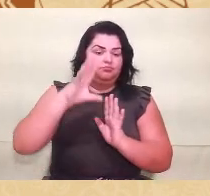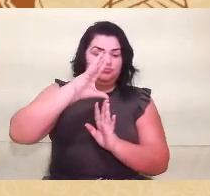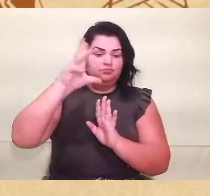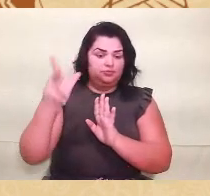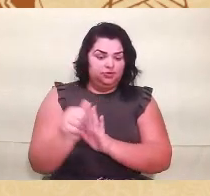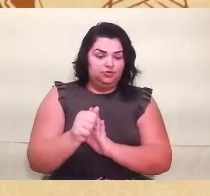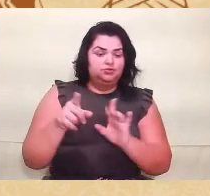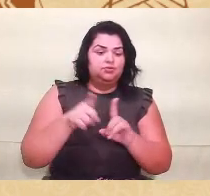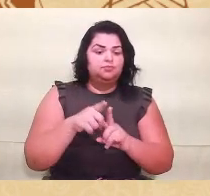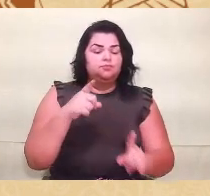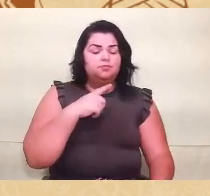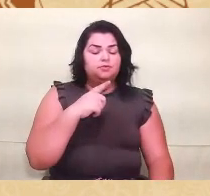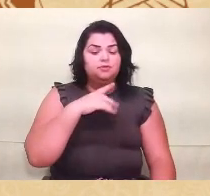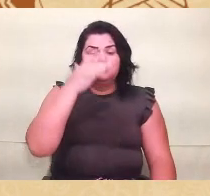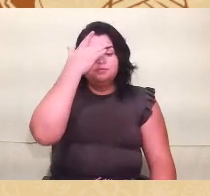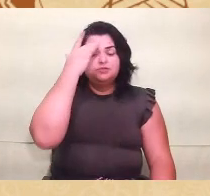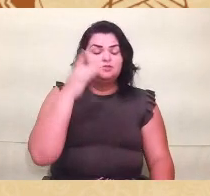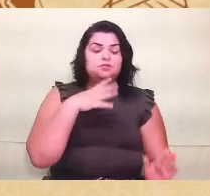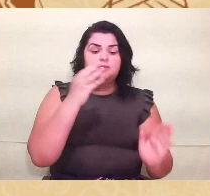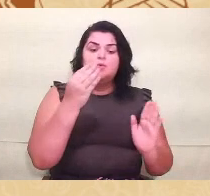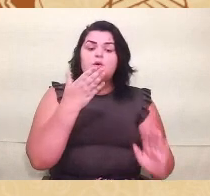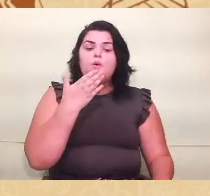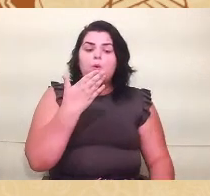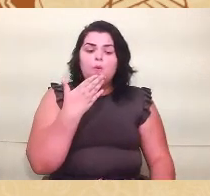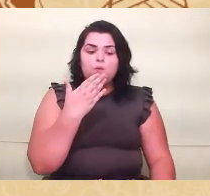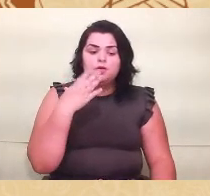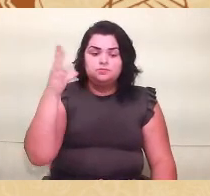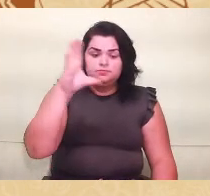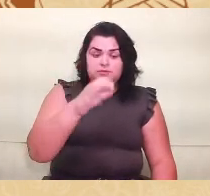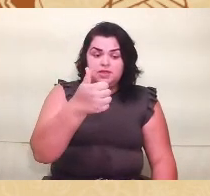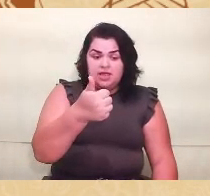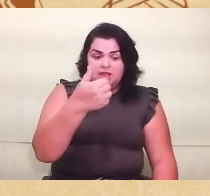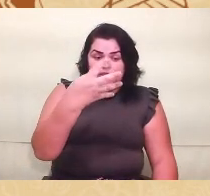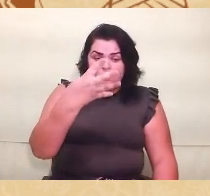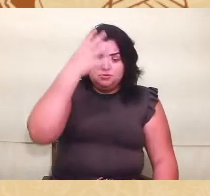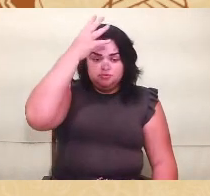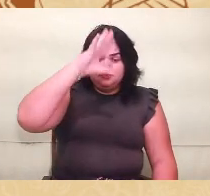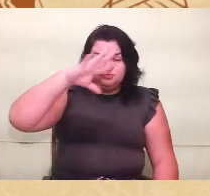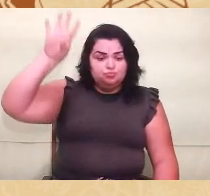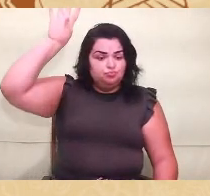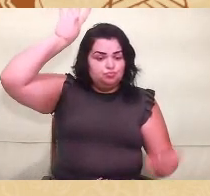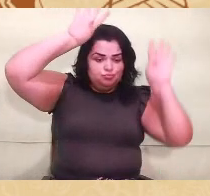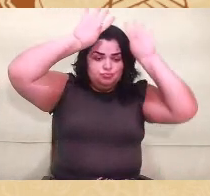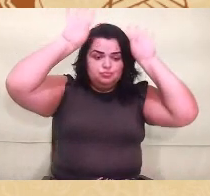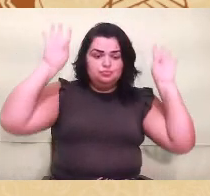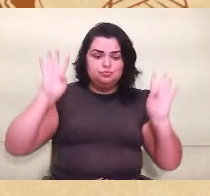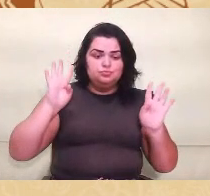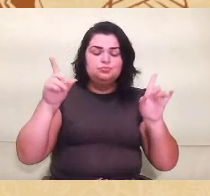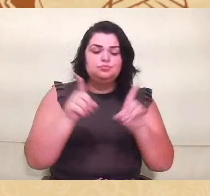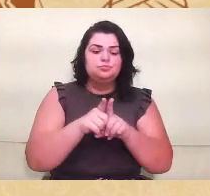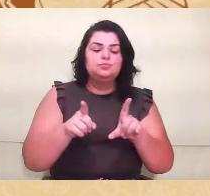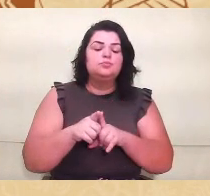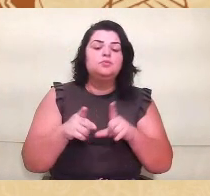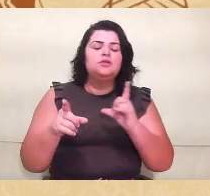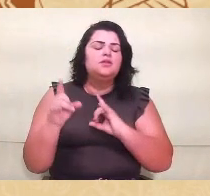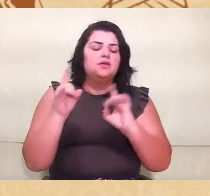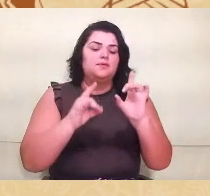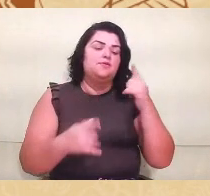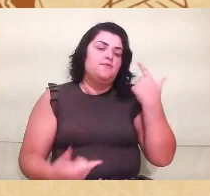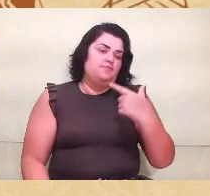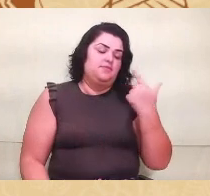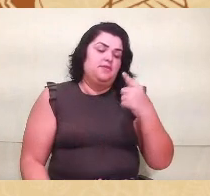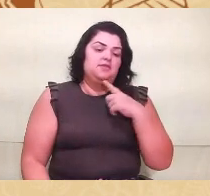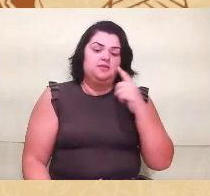mil indígenas, são 14 caciques, então não estou falando por nenhum povo específico. Quem está falando aqui